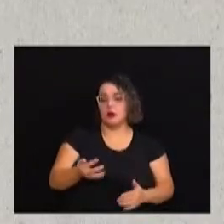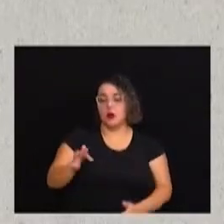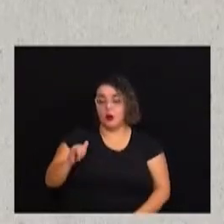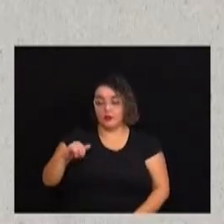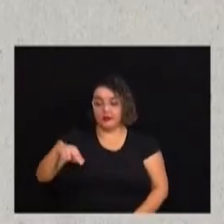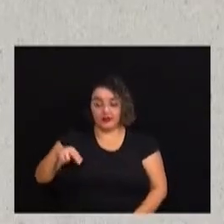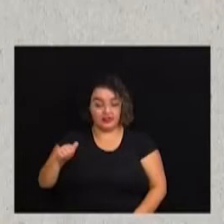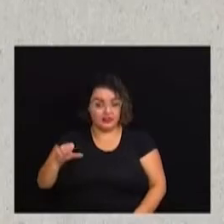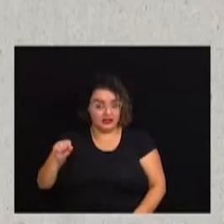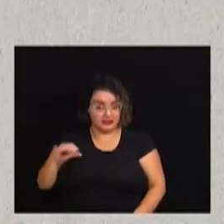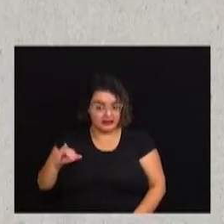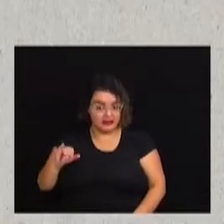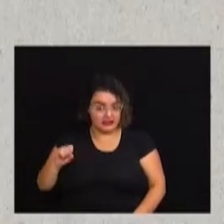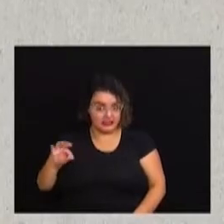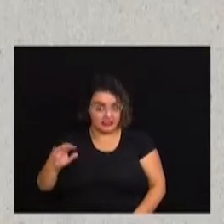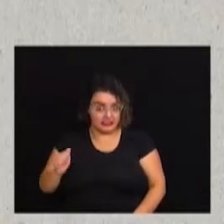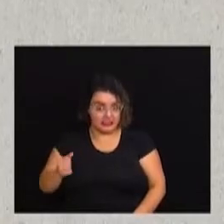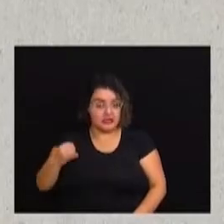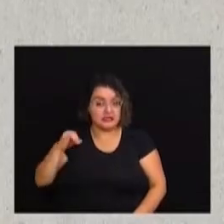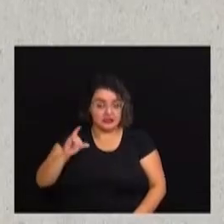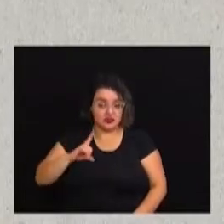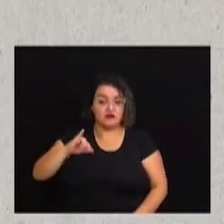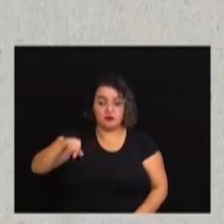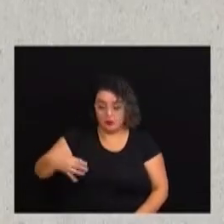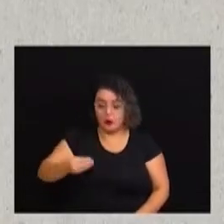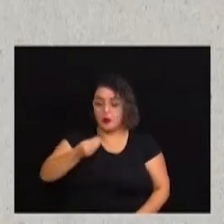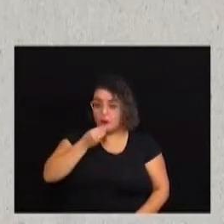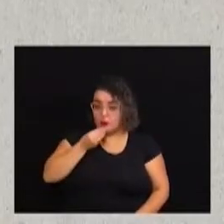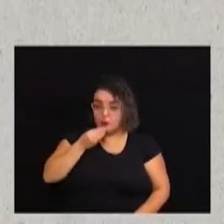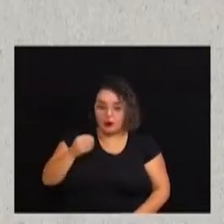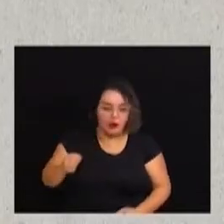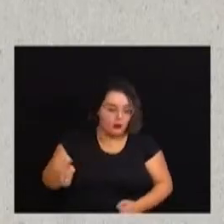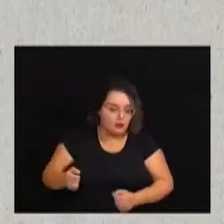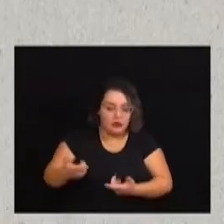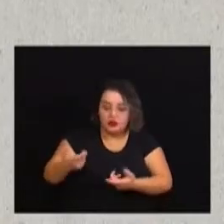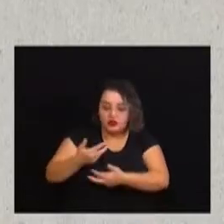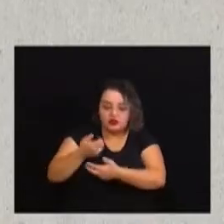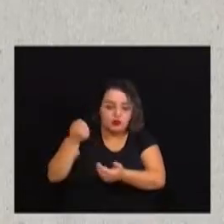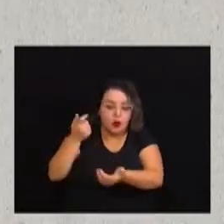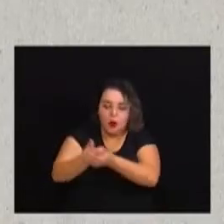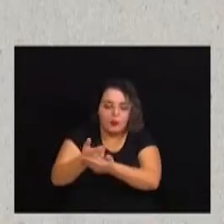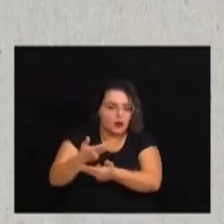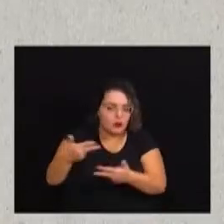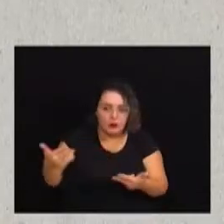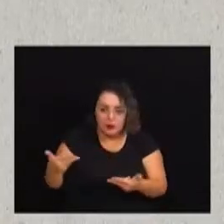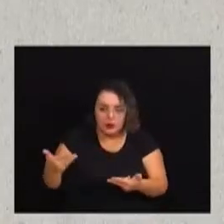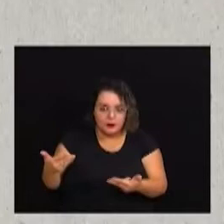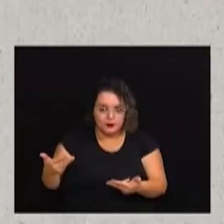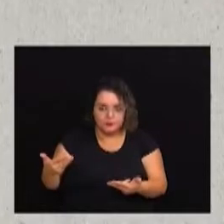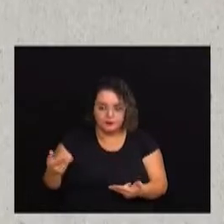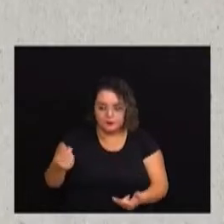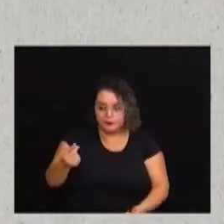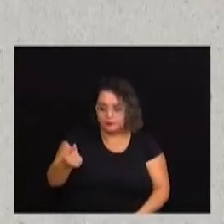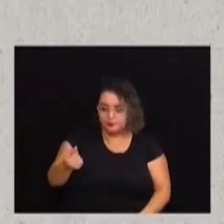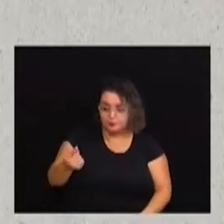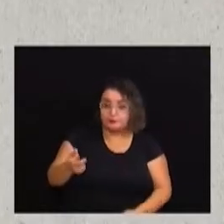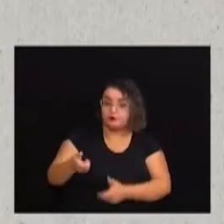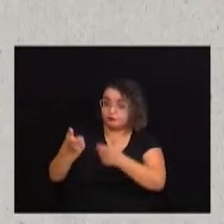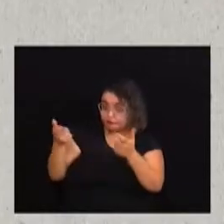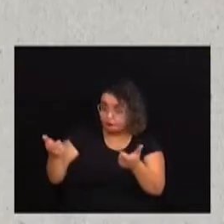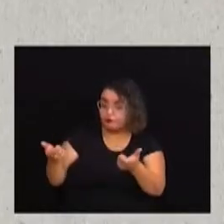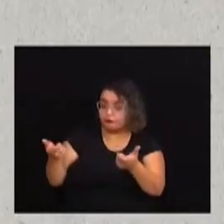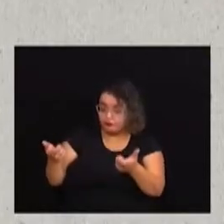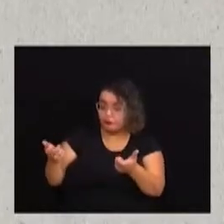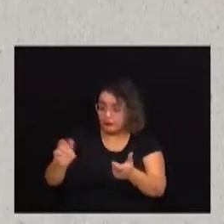O financista, se surgir uma oportunidade incrível de comprar algo, mesmo que seja de um valor, de um aporte